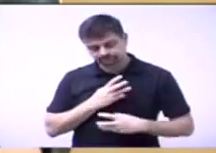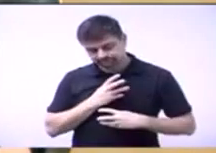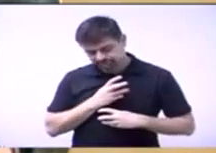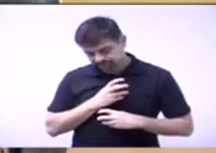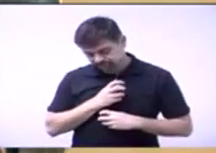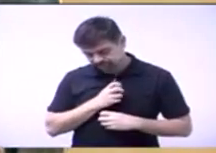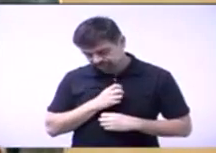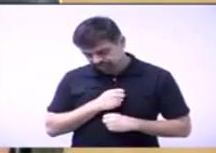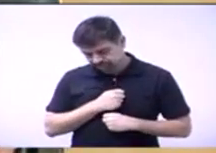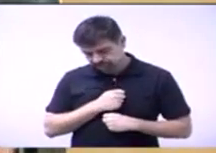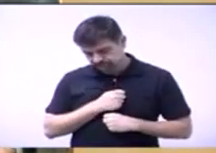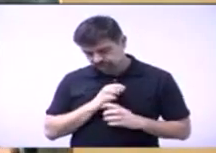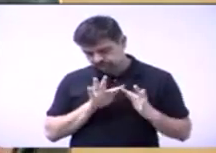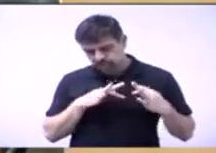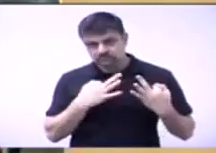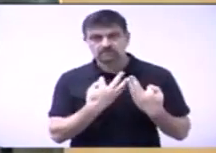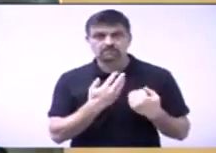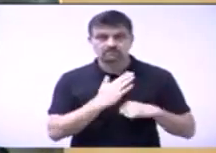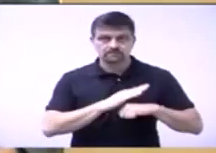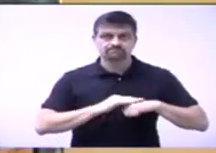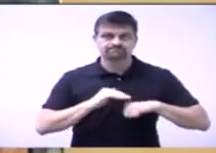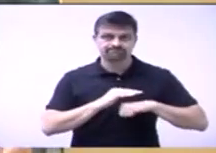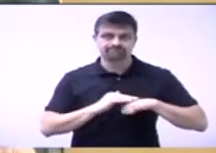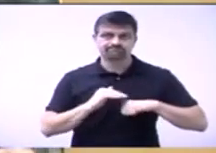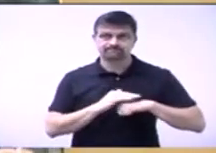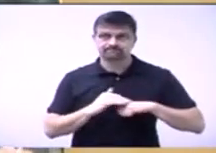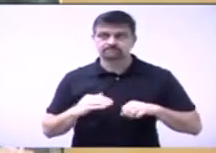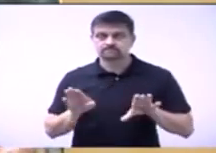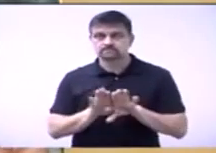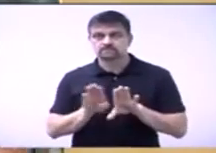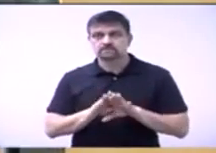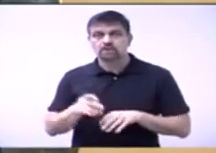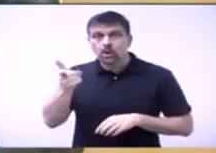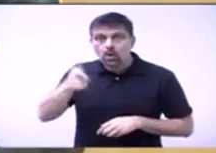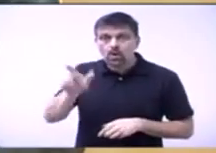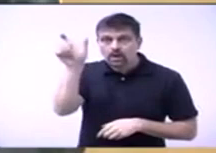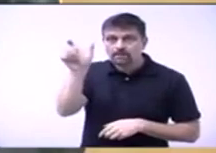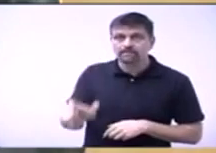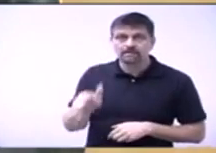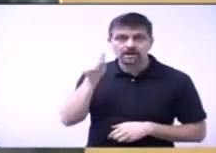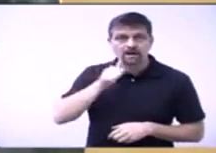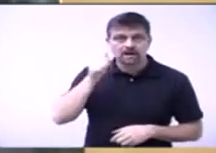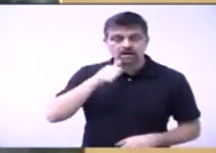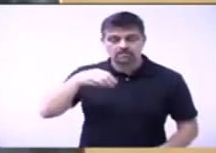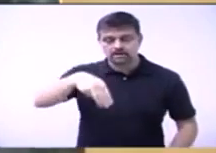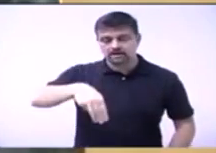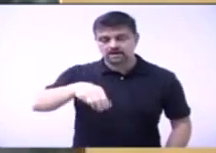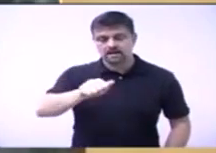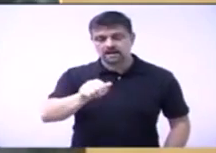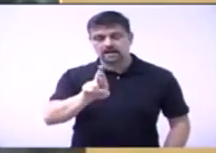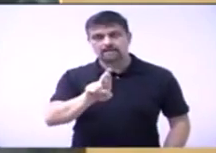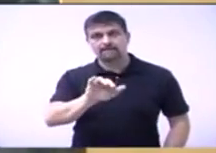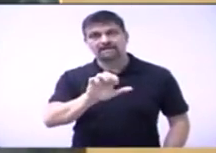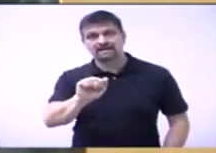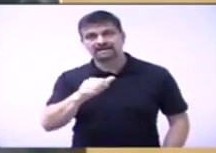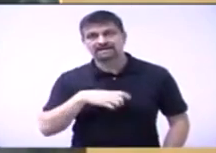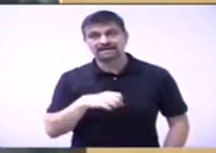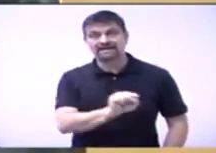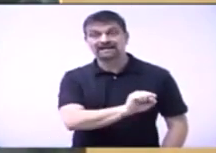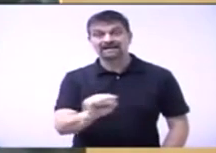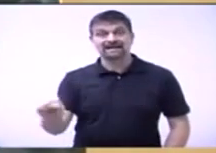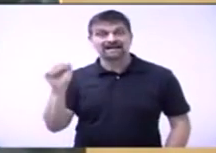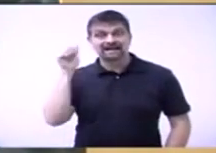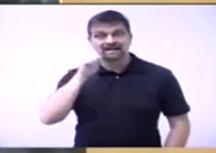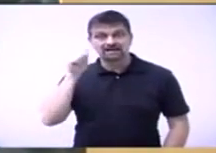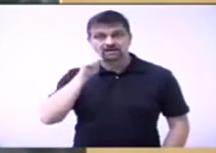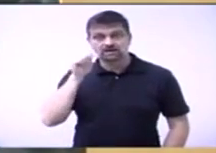família. E dizer também, presidente, uma outra perda que teve, dona Maria Rosalina Tonon, que é a sogra do Vadão, uma